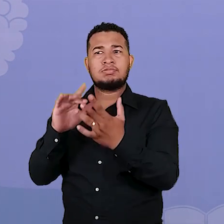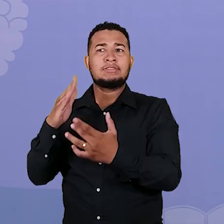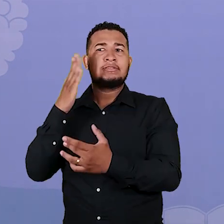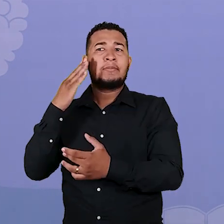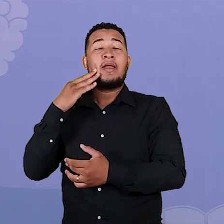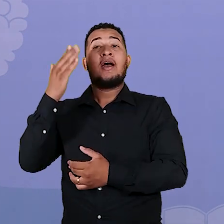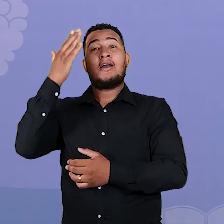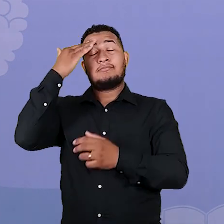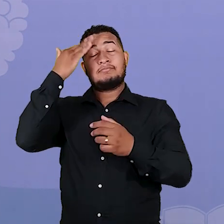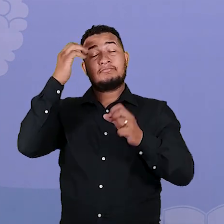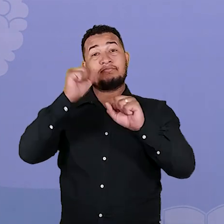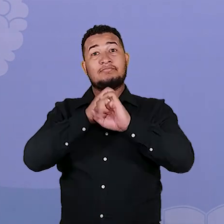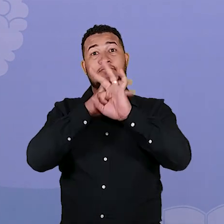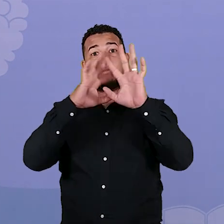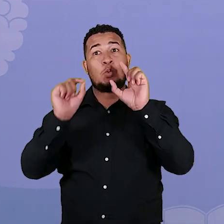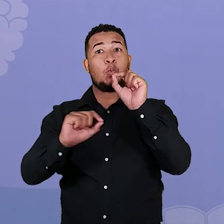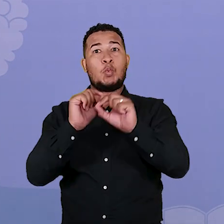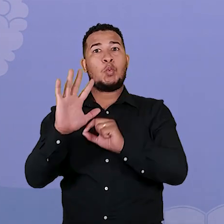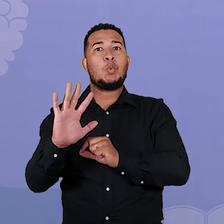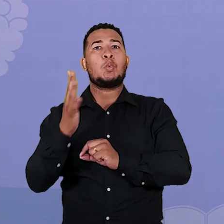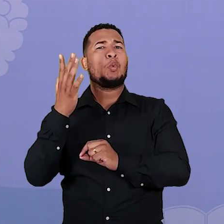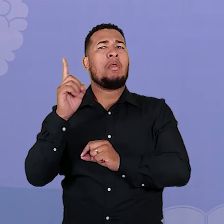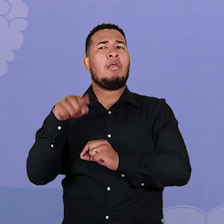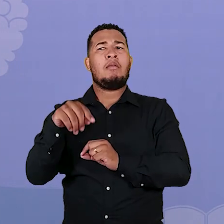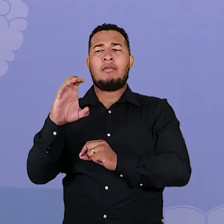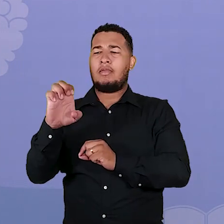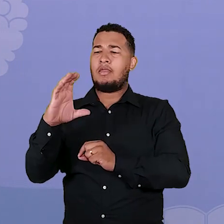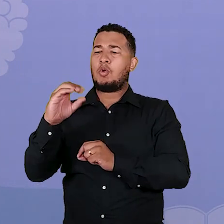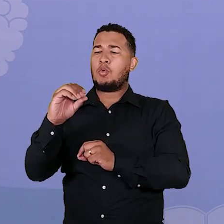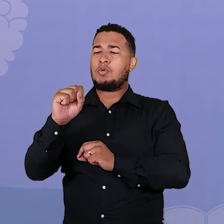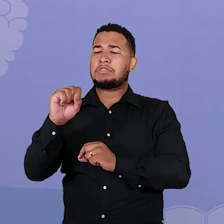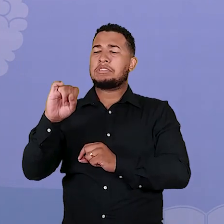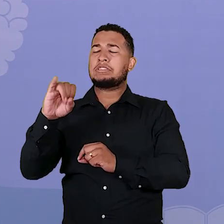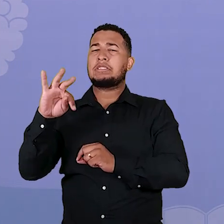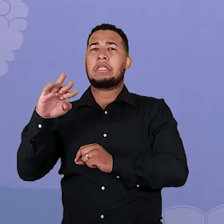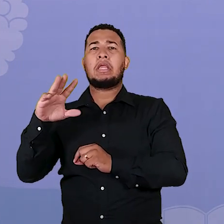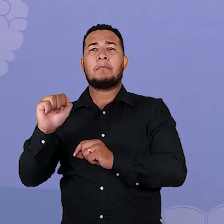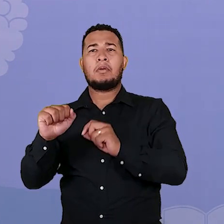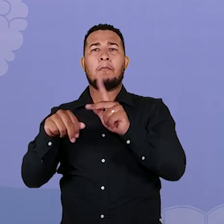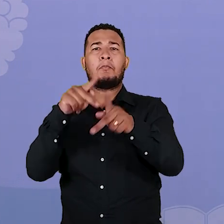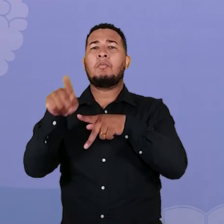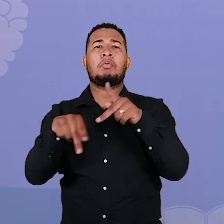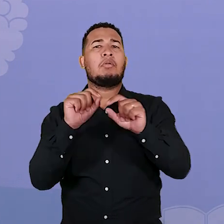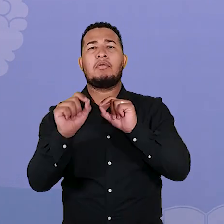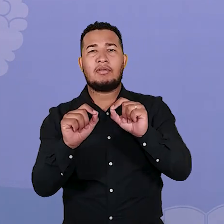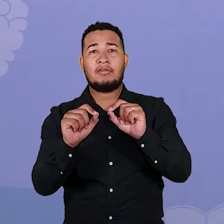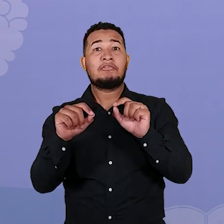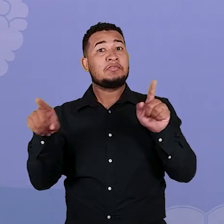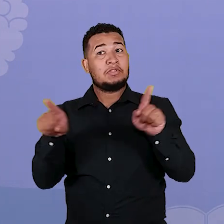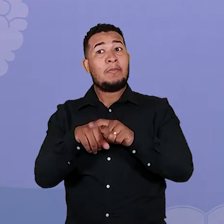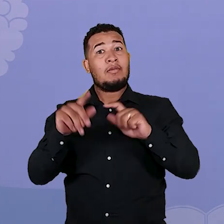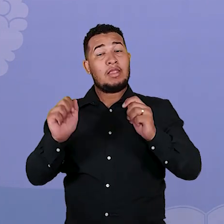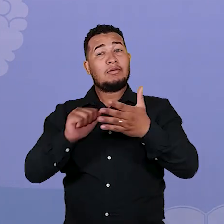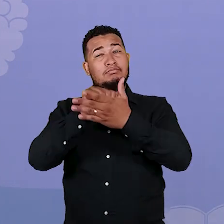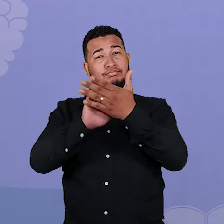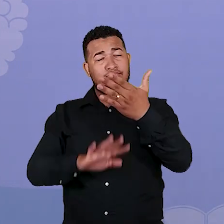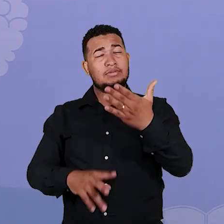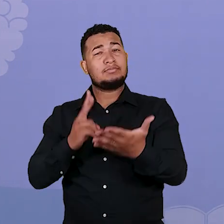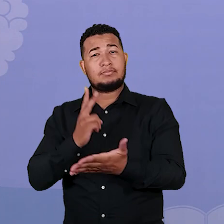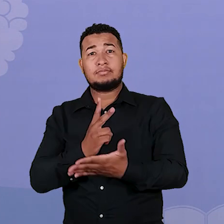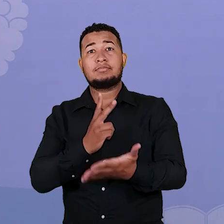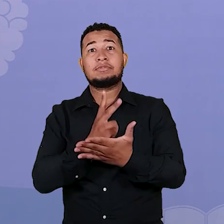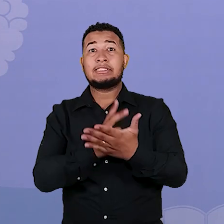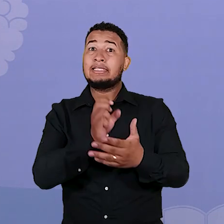tiverem contato com eles, vocês já tenham uma noção, uma ideia do que é um ecossistema, uma comunidade, uma população. E